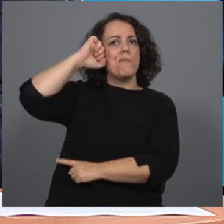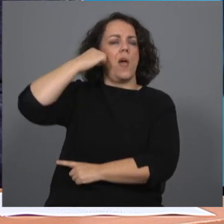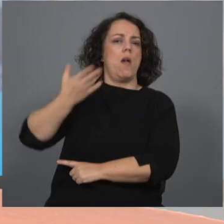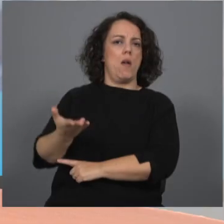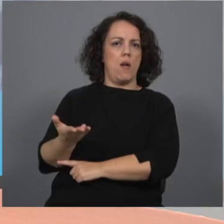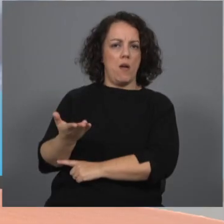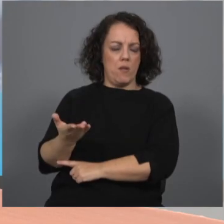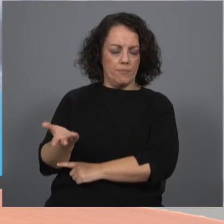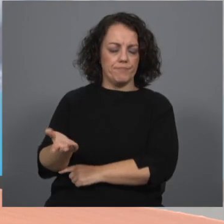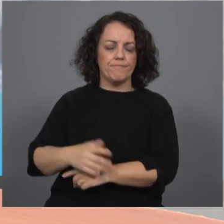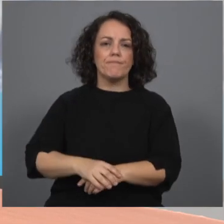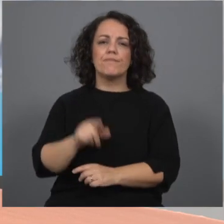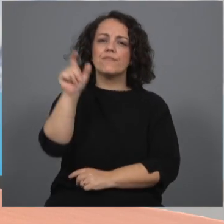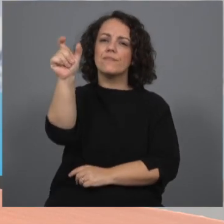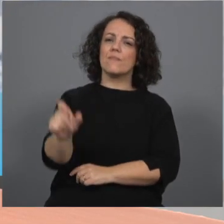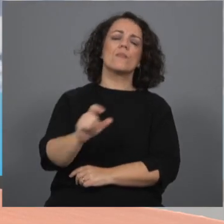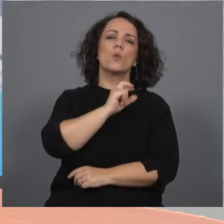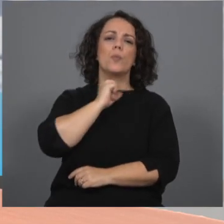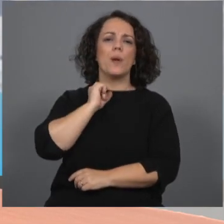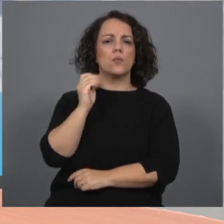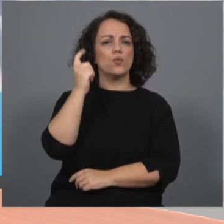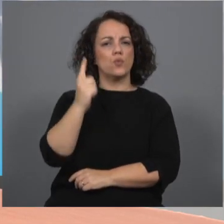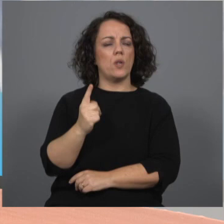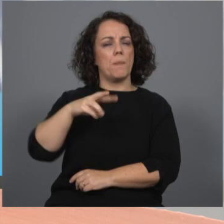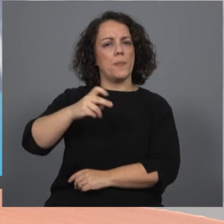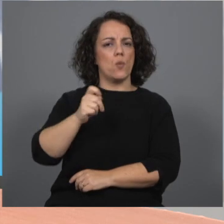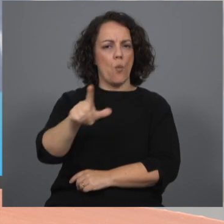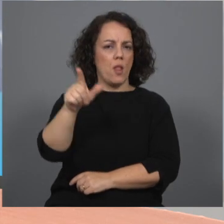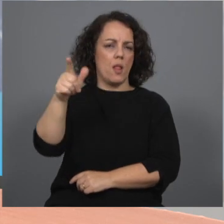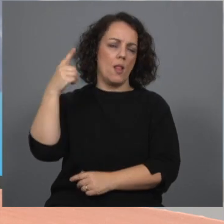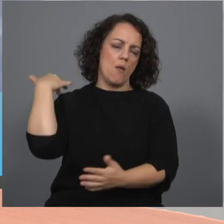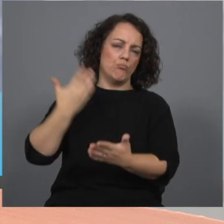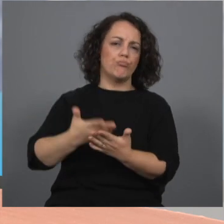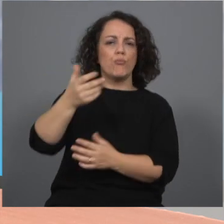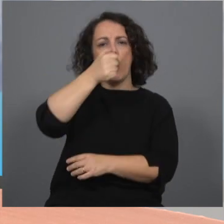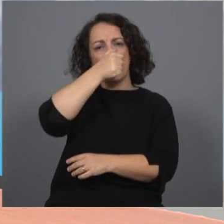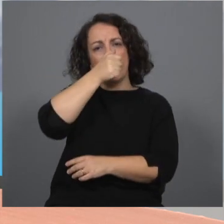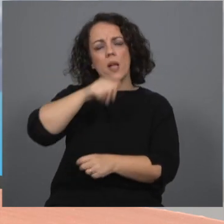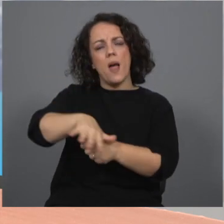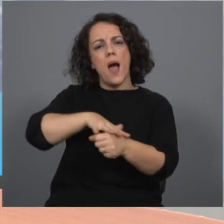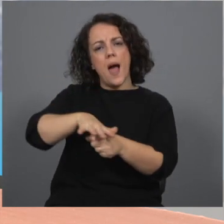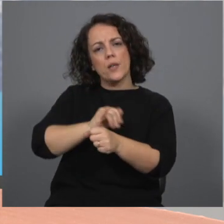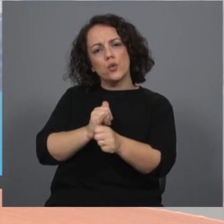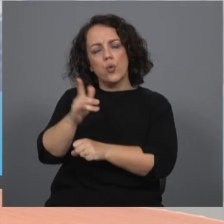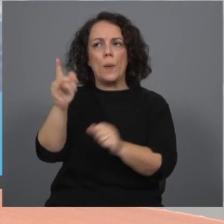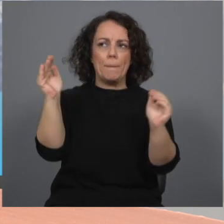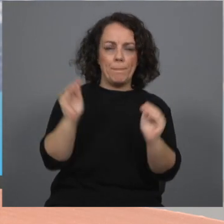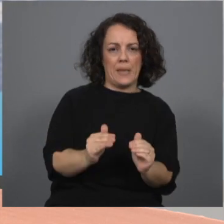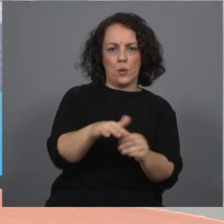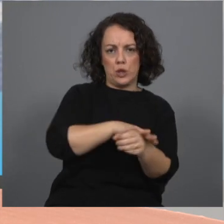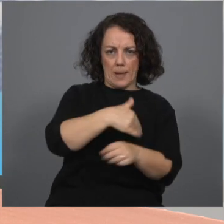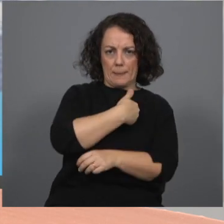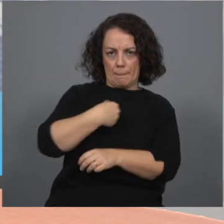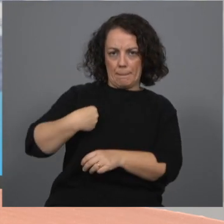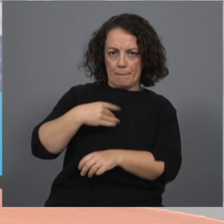Padre Zé Manel já há algum tempo que está, enfim, noutras ocupações, noutras missões, que não tanto no ambiente médico, mas